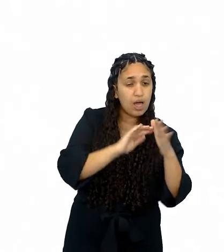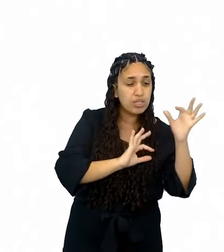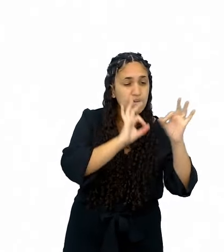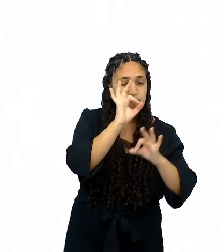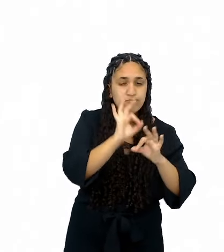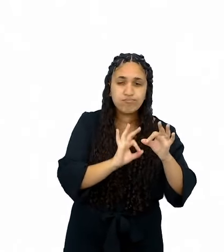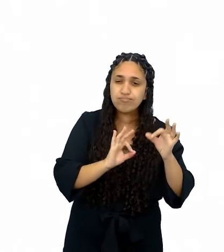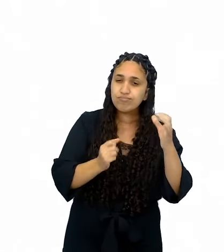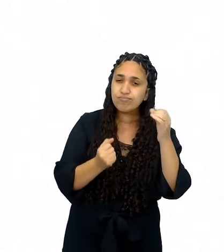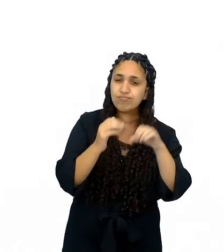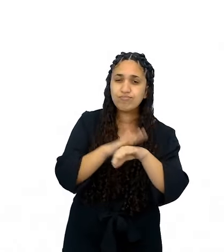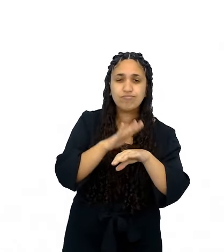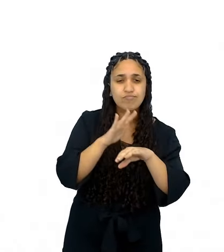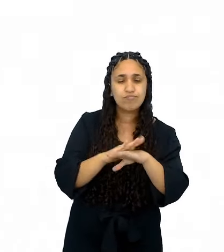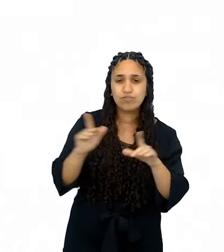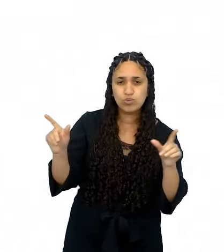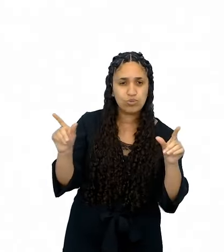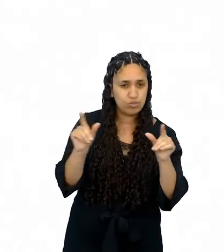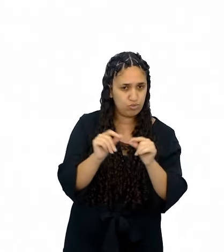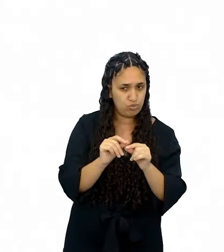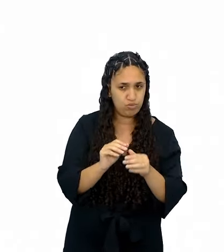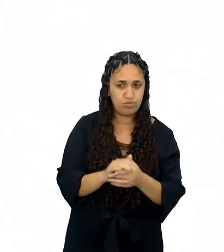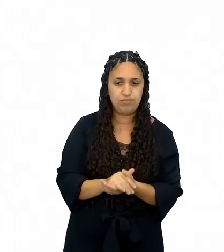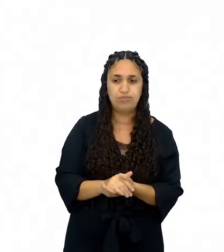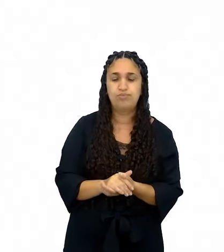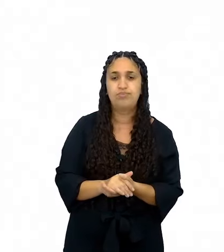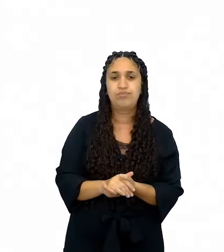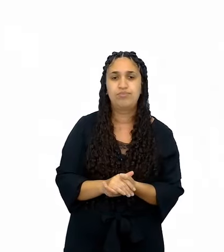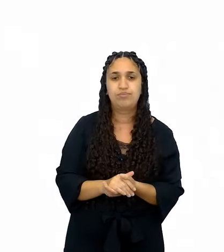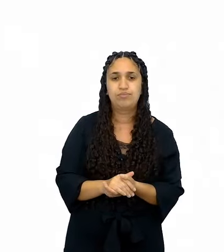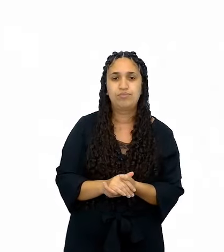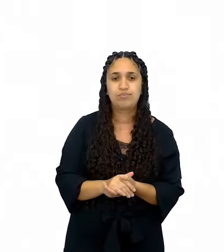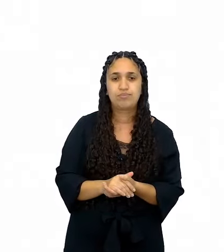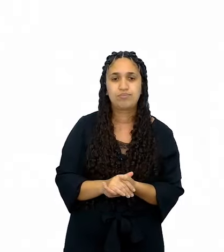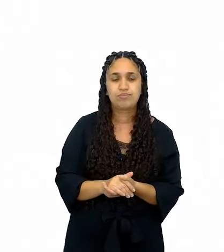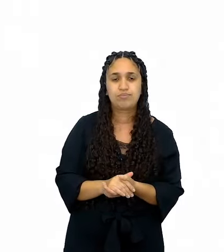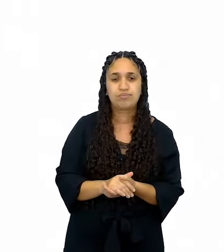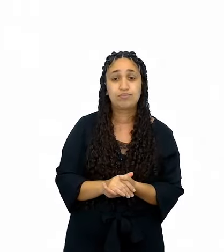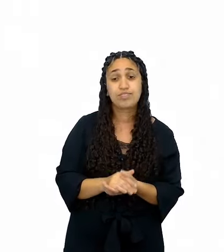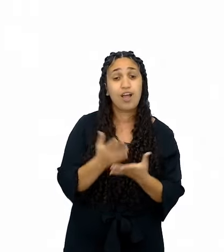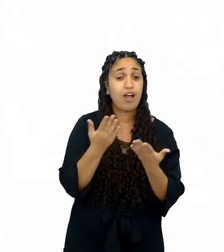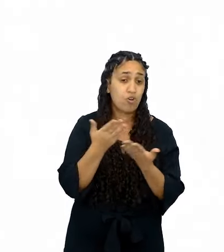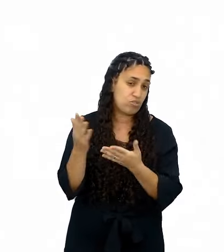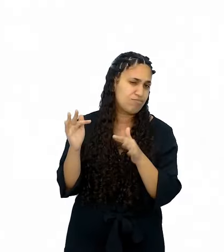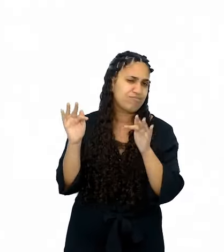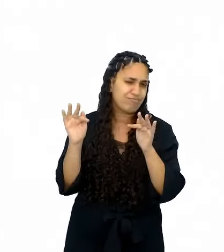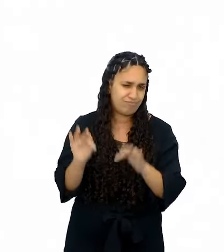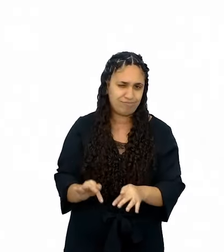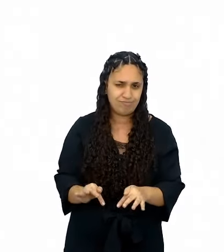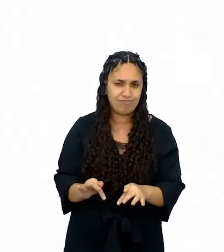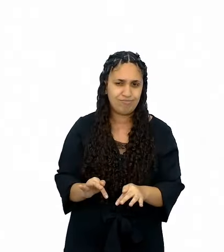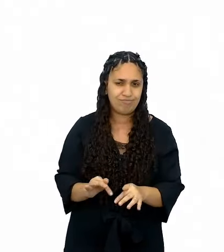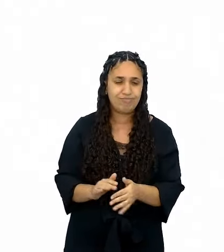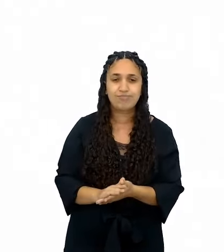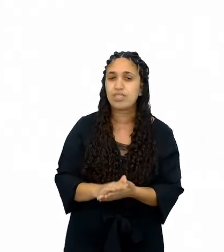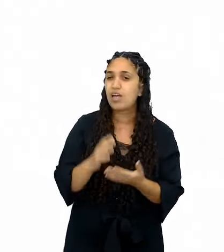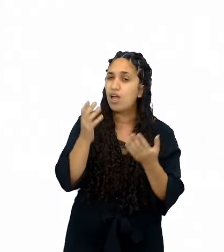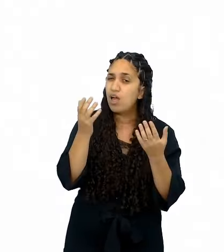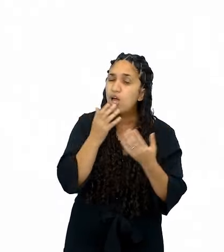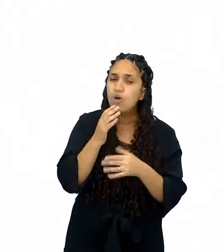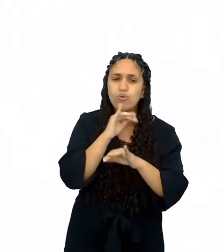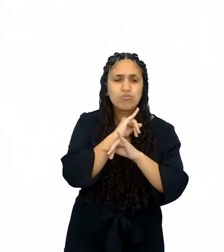Finalizando, gente, eu quero dizer que foi muito bom estar aqui hoje com vocês, compartilhando desse momento